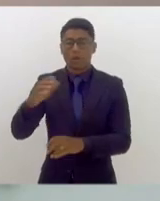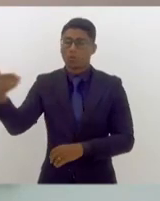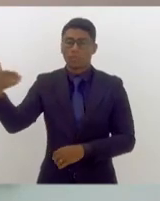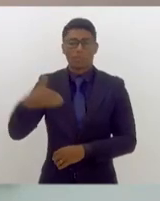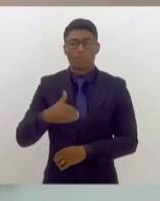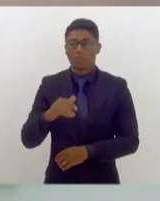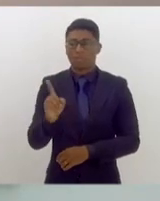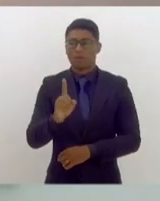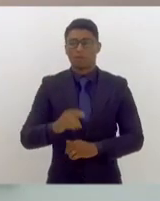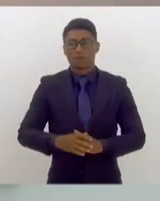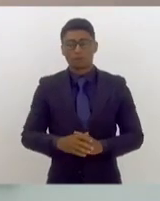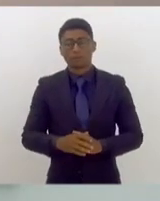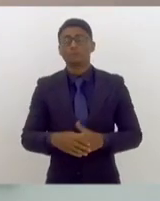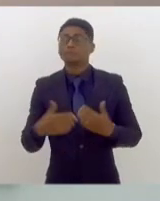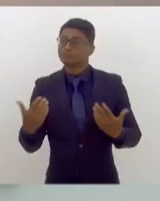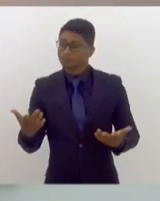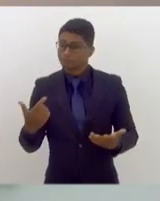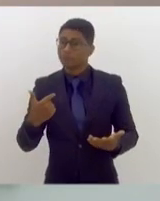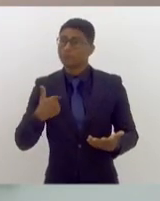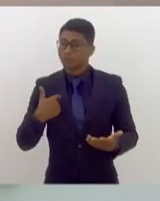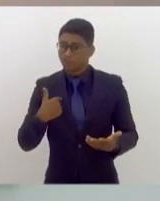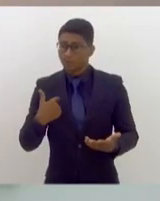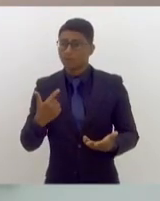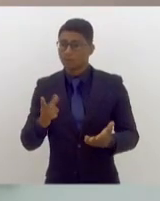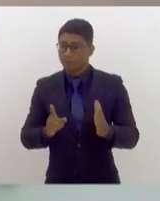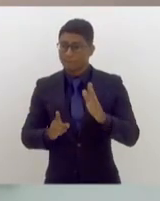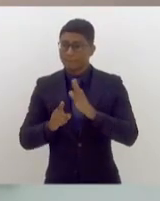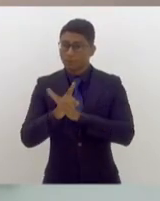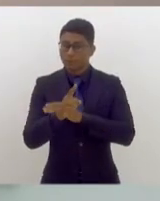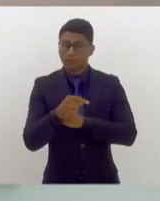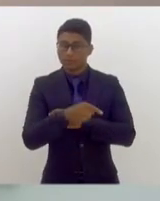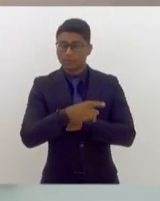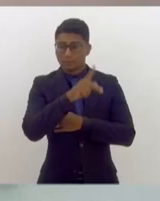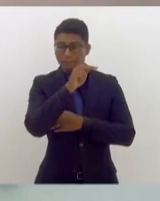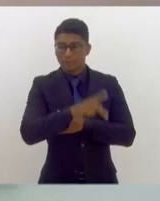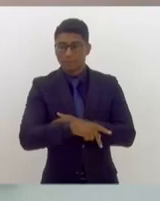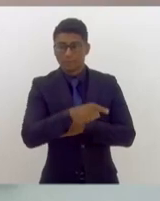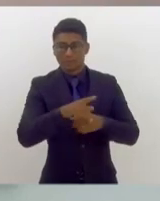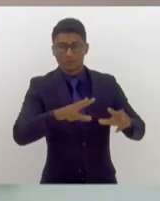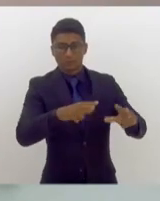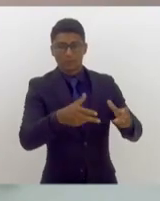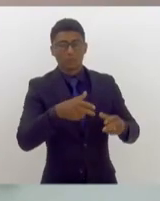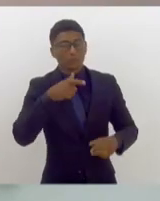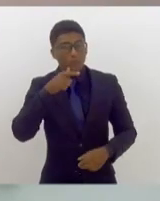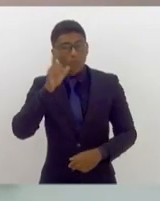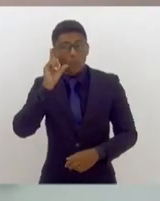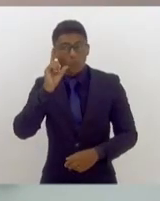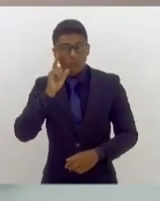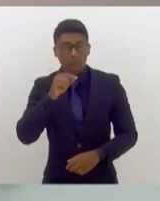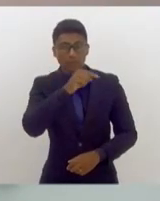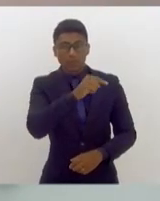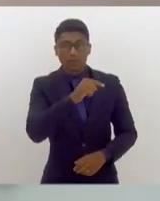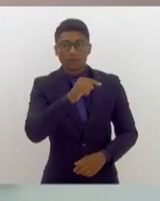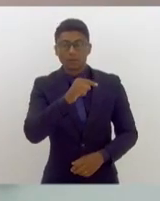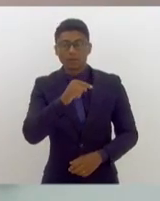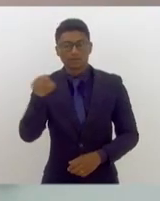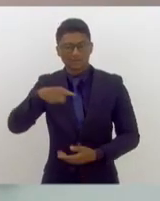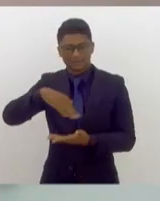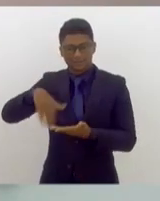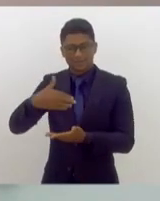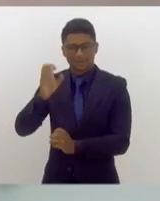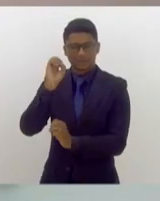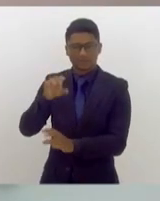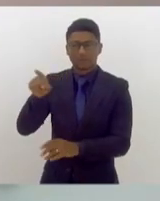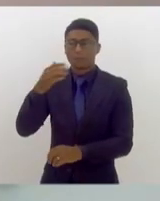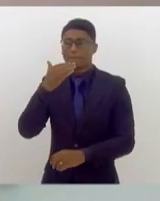e indaguei ao presidente dessa comissão, houve uma, no dia de ontem, um pedido de adiamento, né,